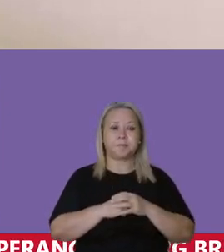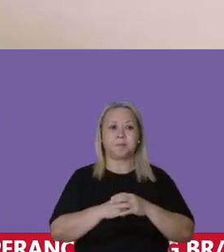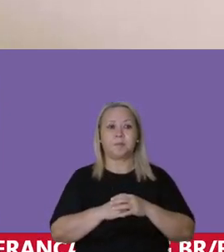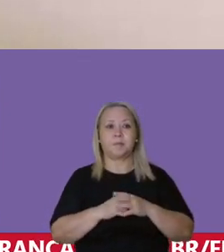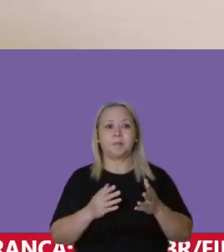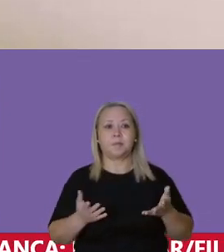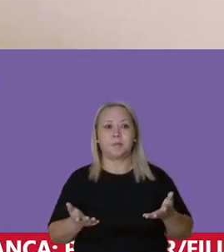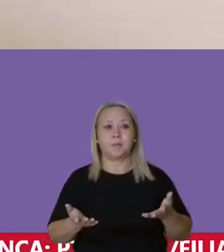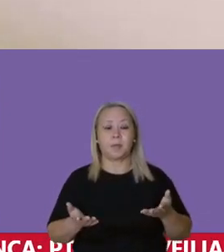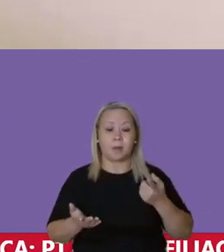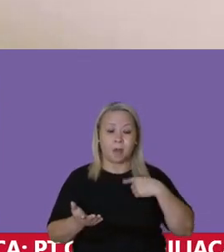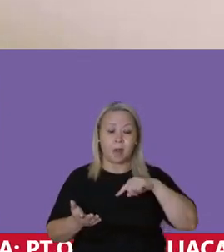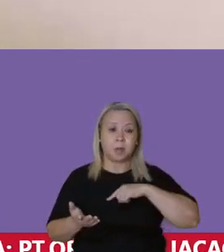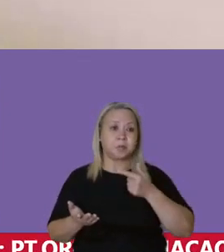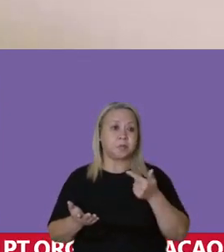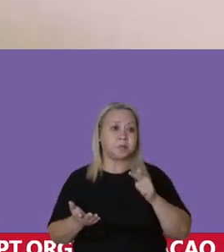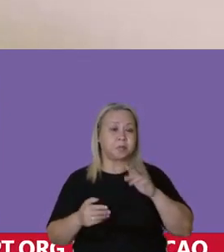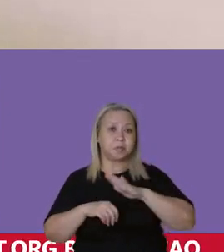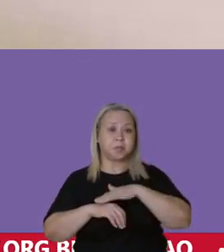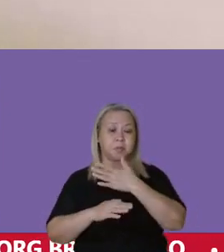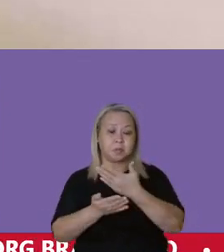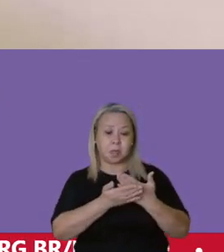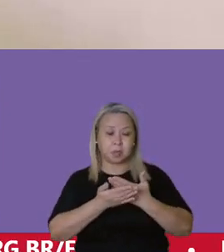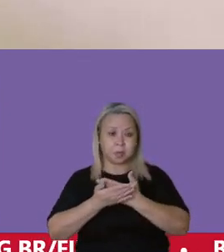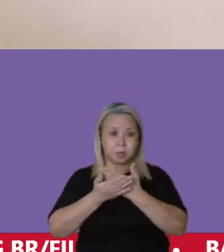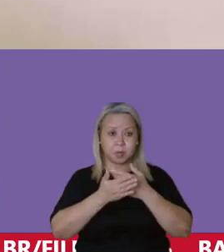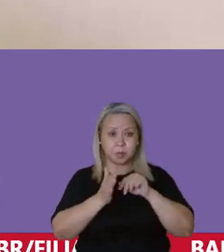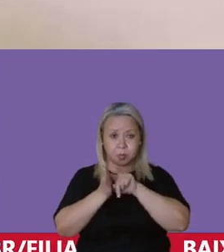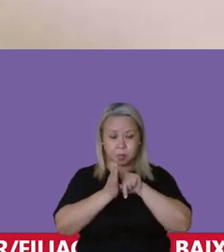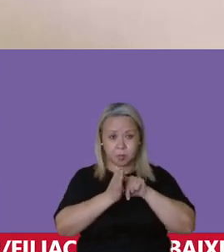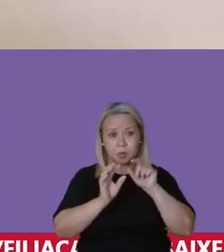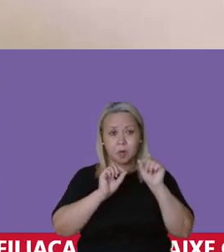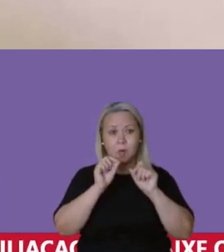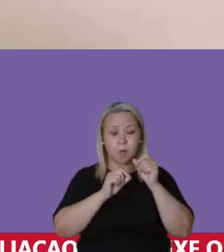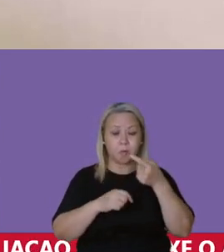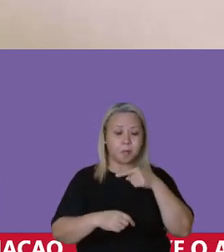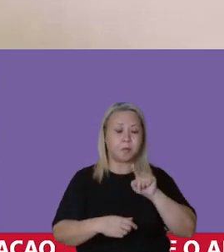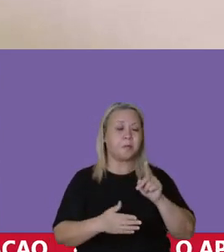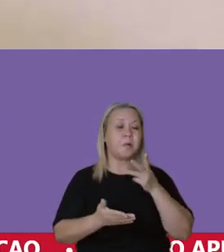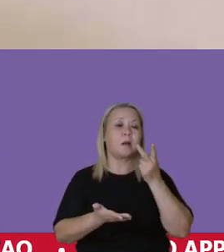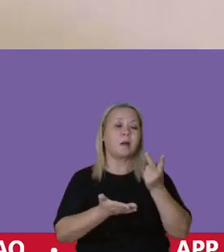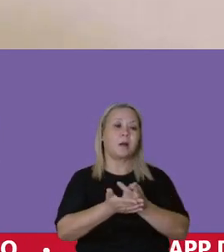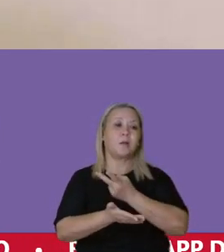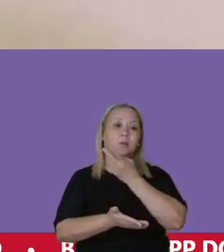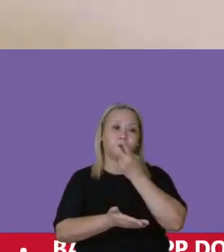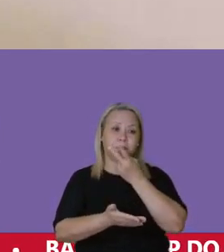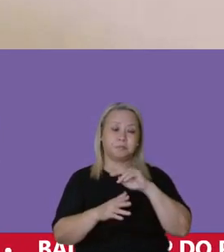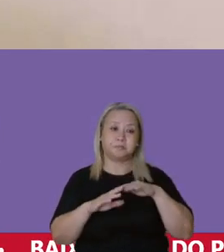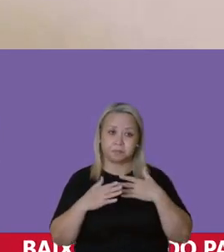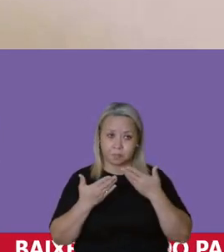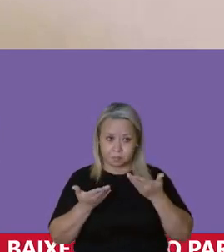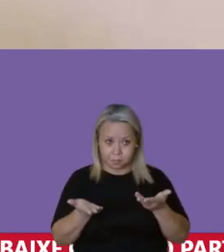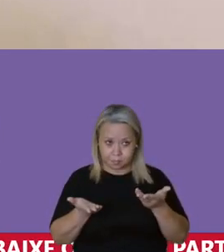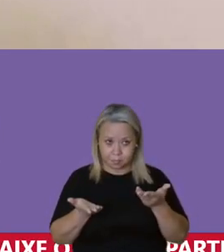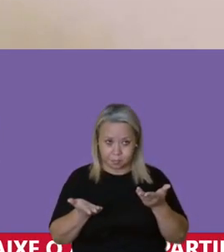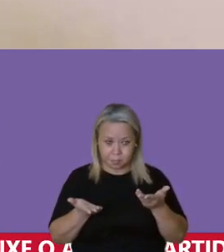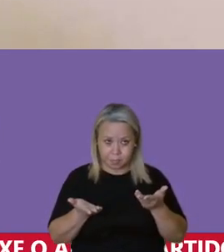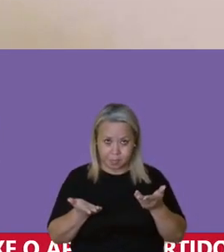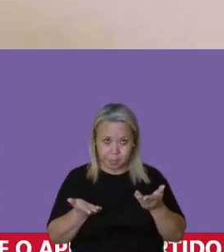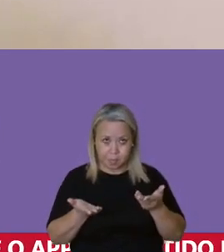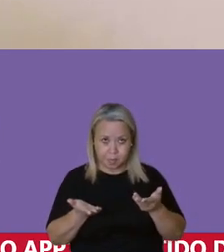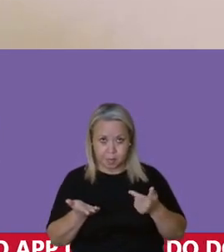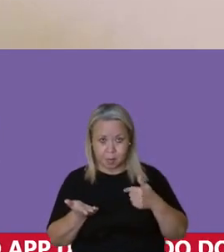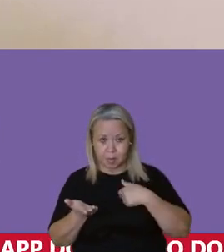2019, a gente não viu mais tantos estudos sobre o que de fato vai acontecer. Então, eu e